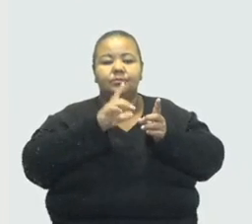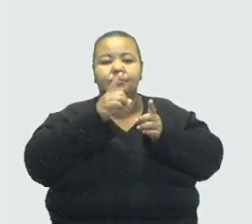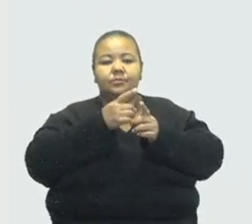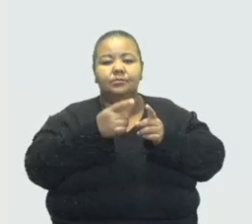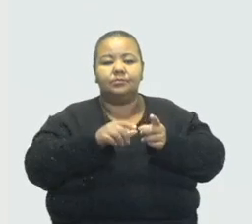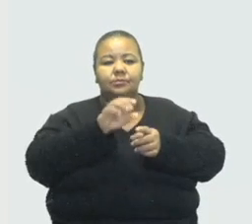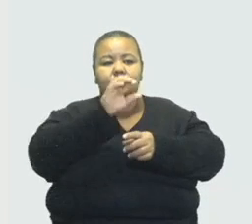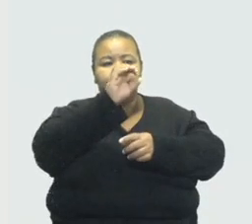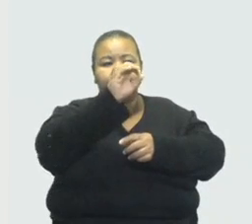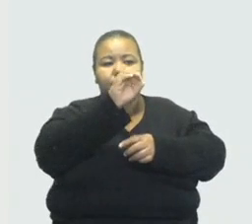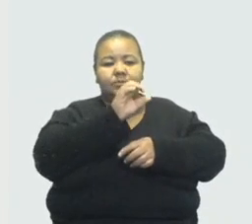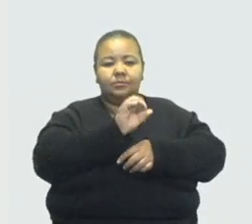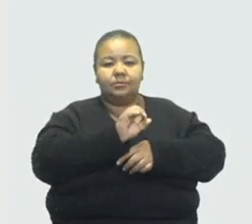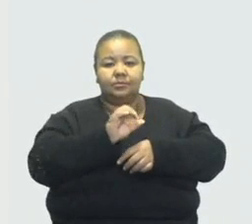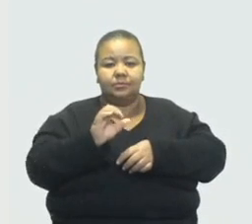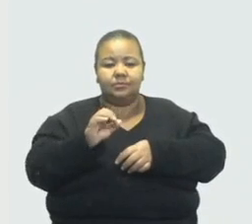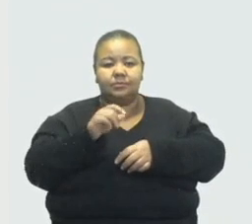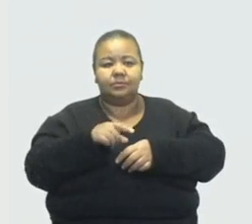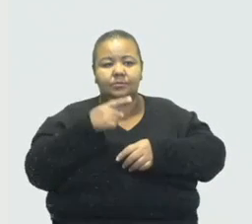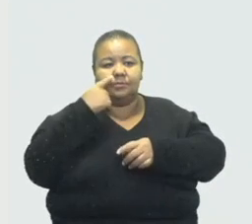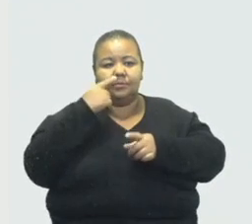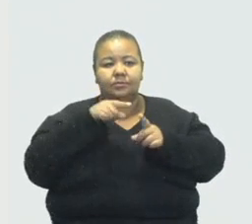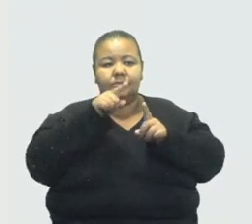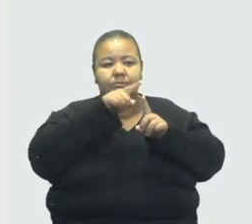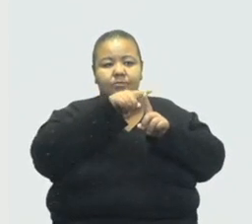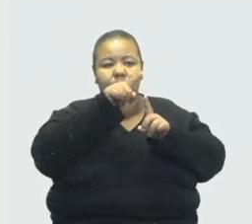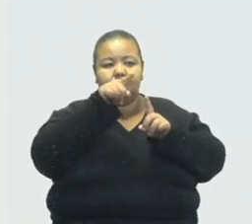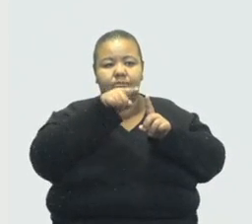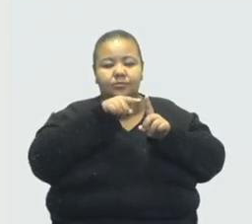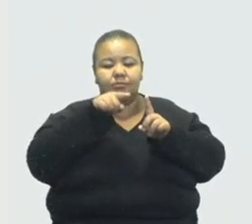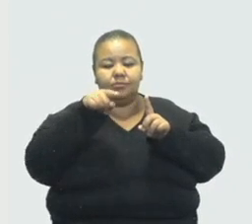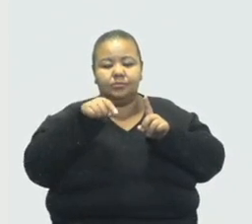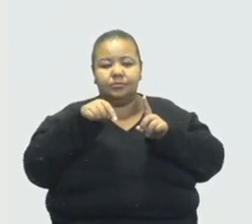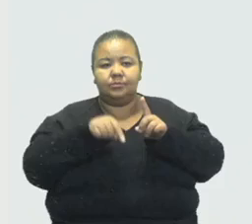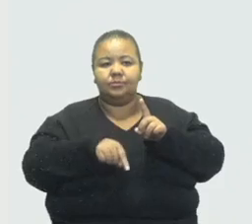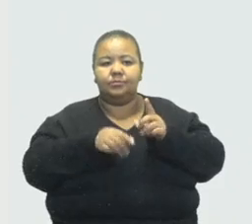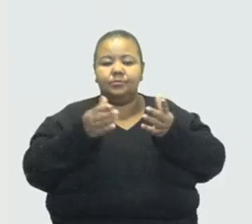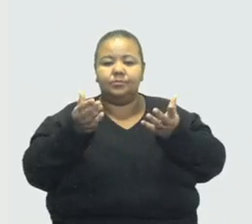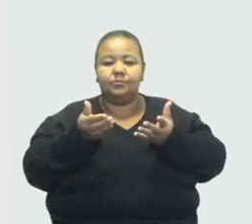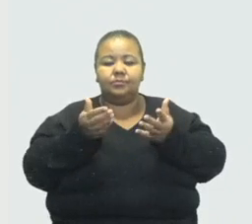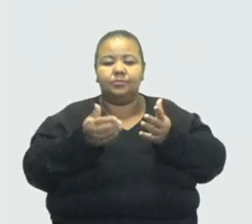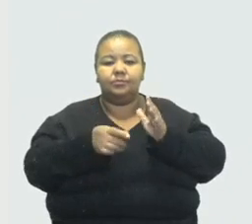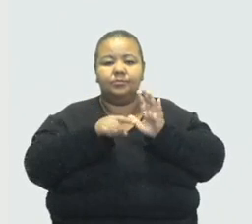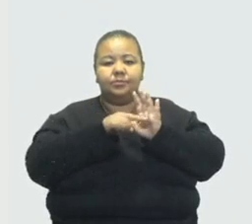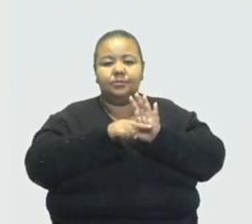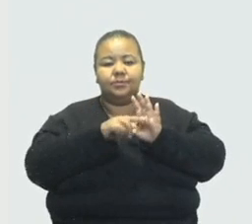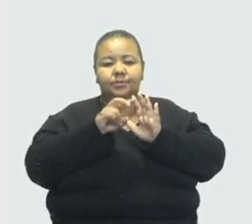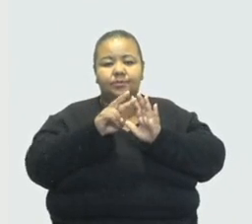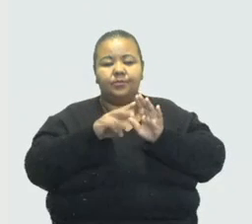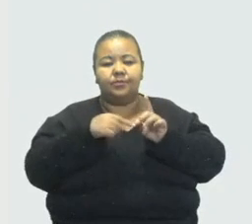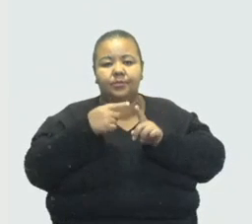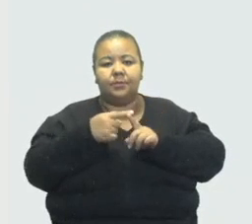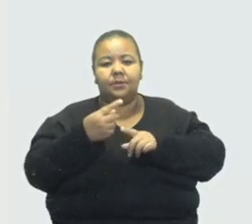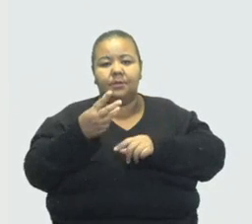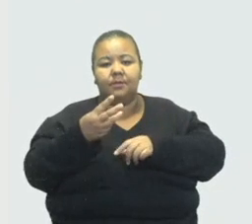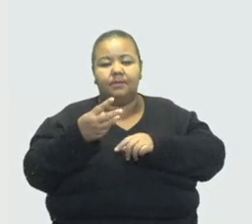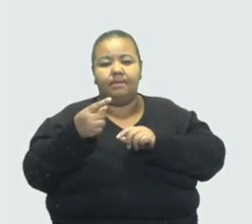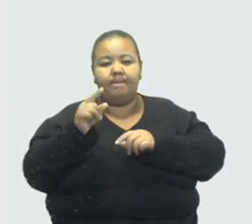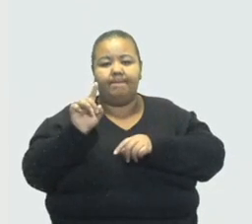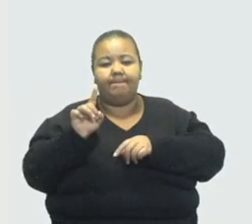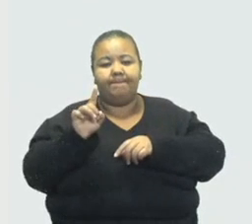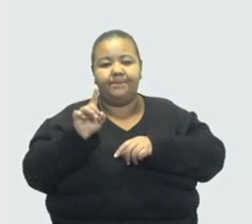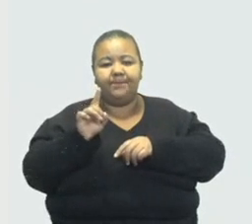seguinte situação. Então, veja aqui, ó, zerou aqui. Então, agora, menos 2 com mais 3,